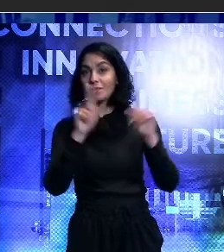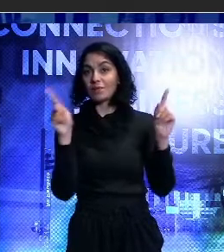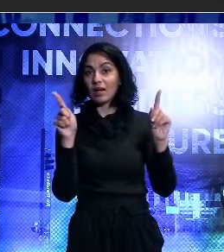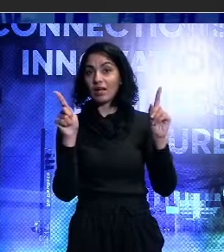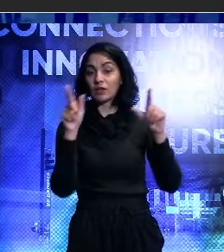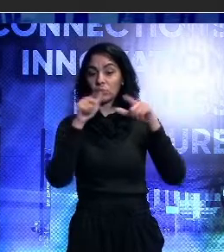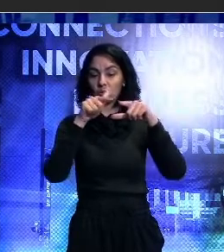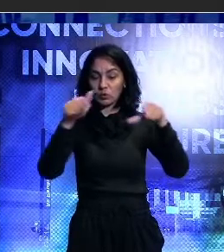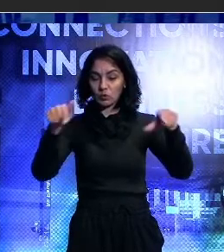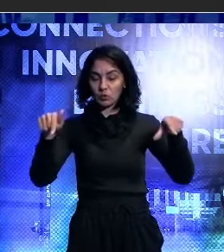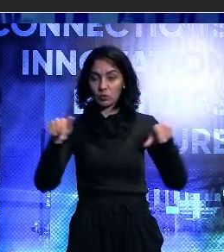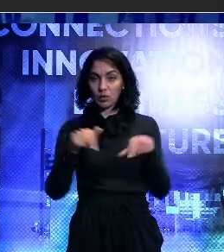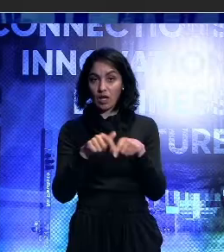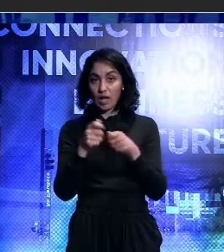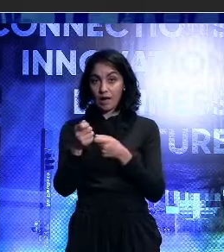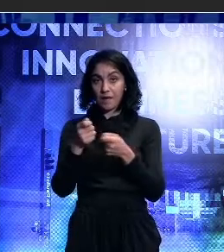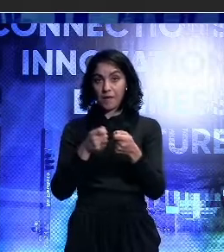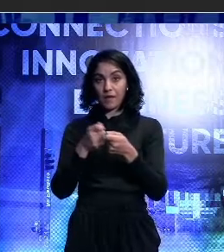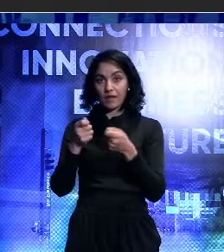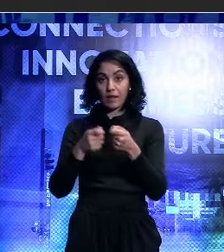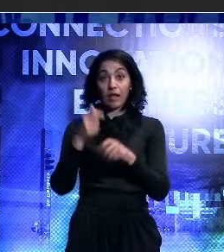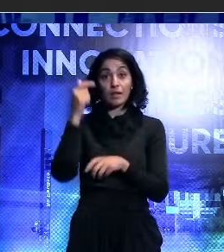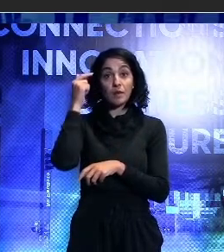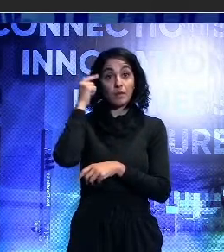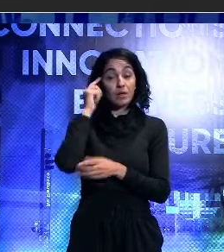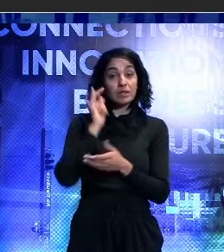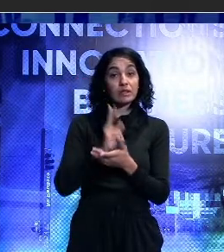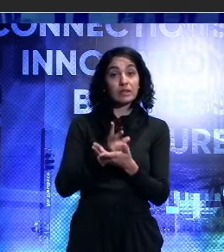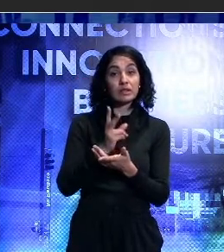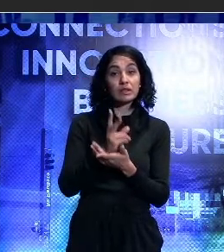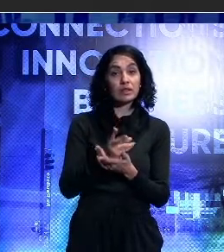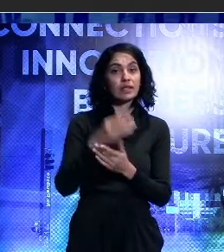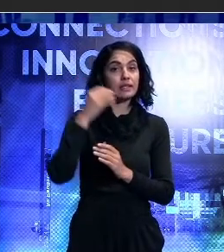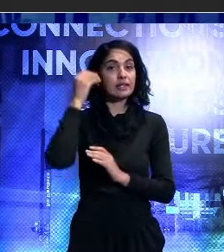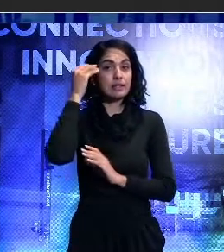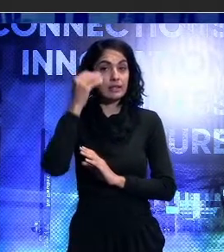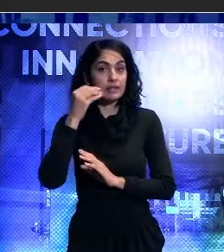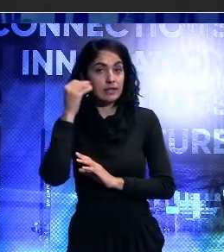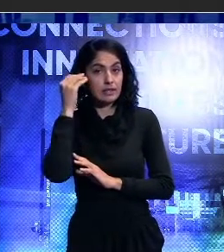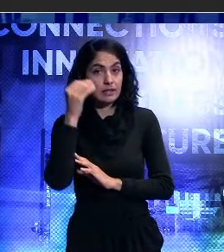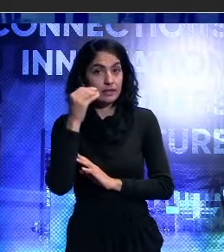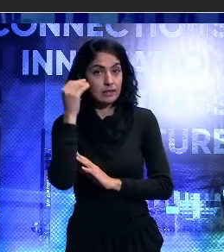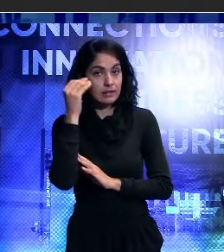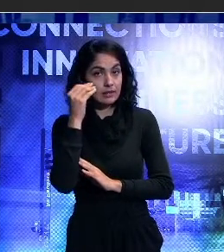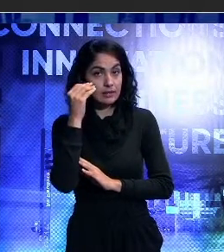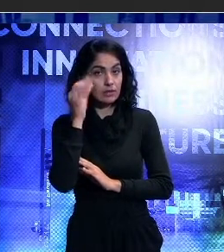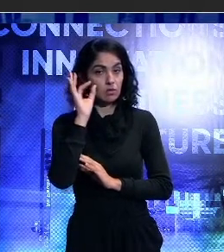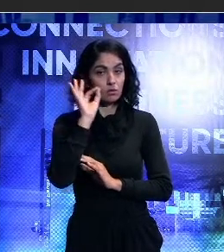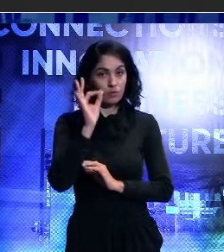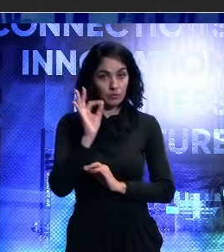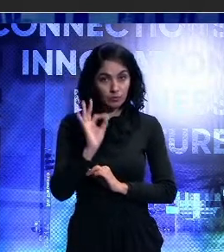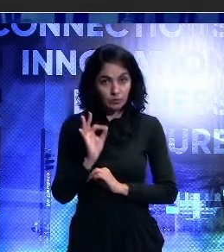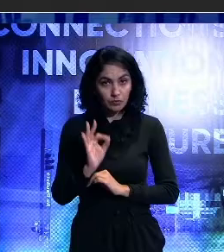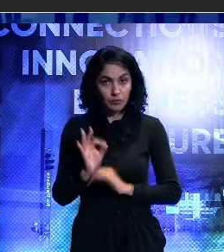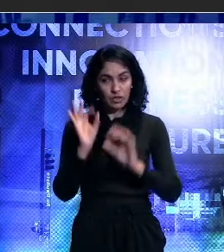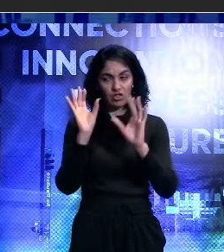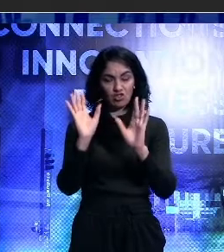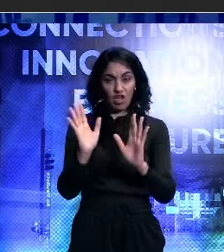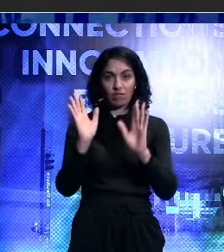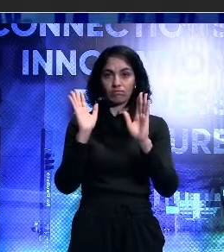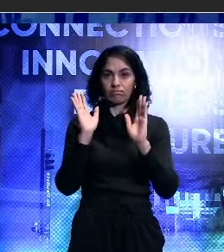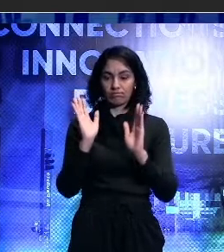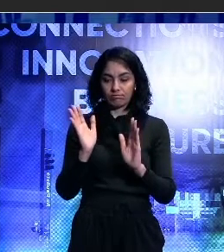controlado, pensando sempre em experimentos bem definidos. Beleza? Então,